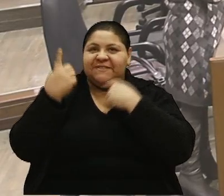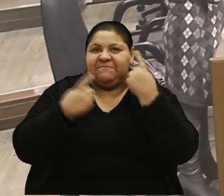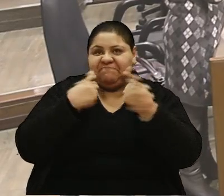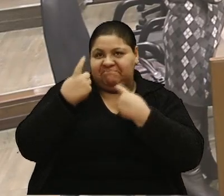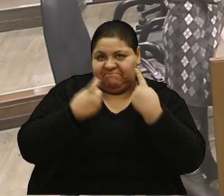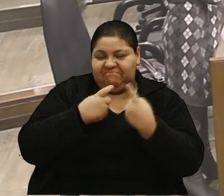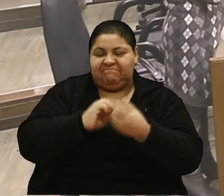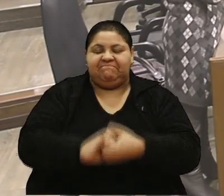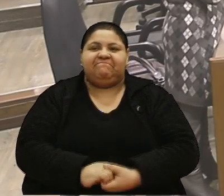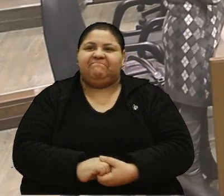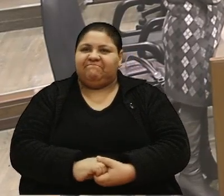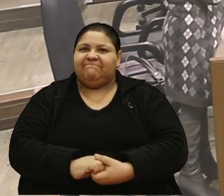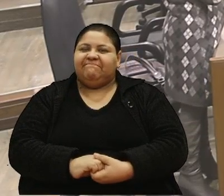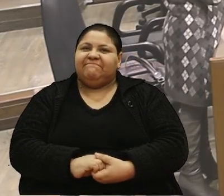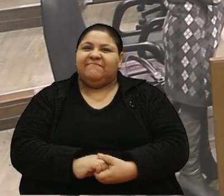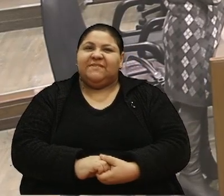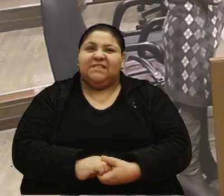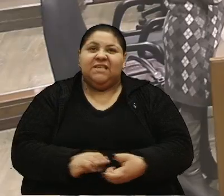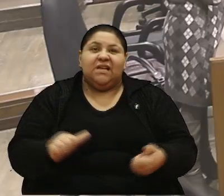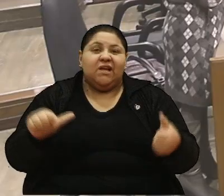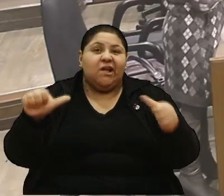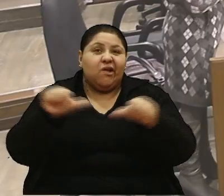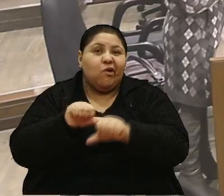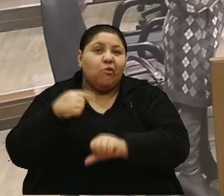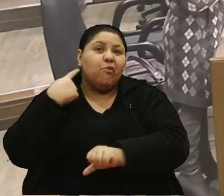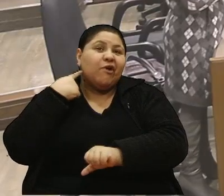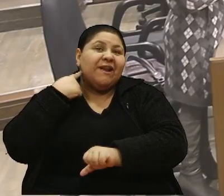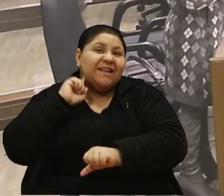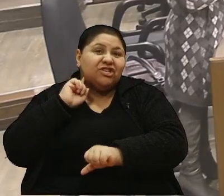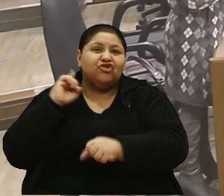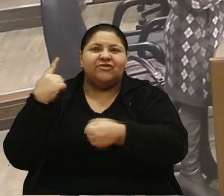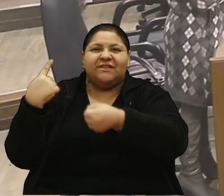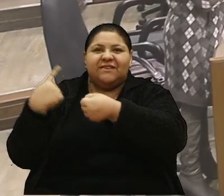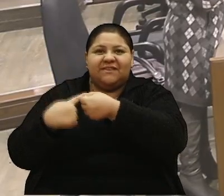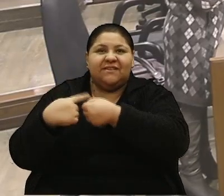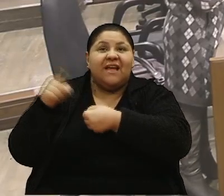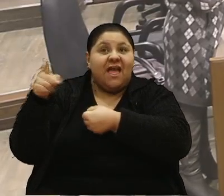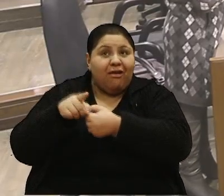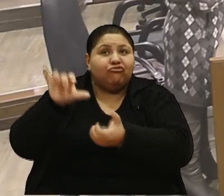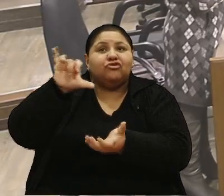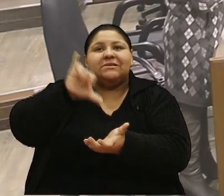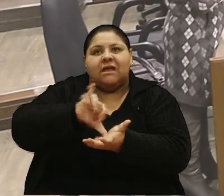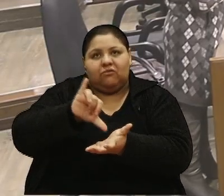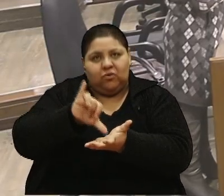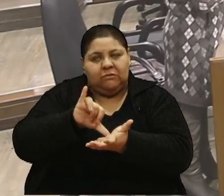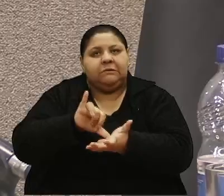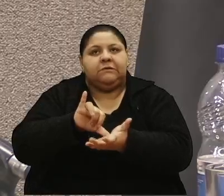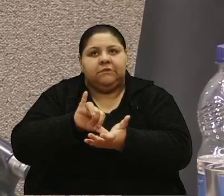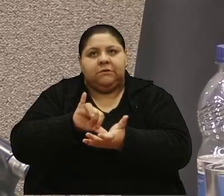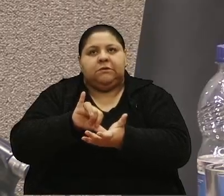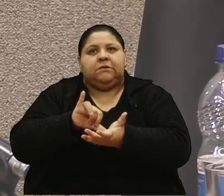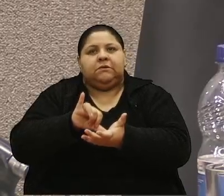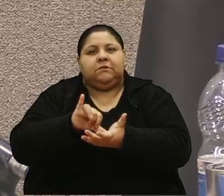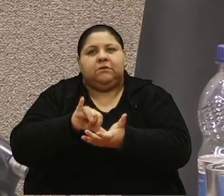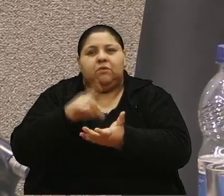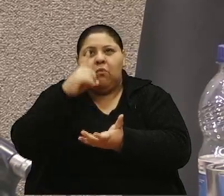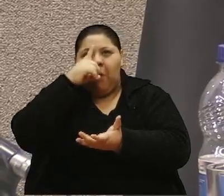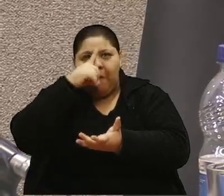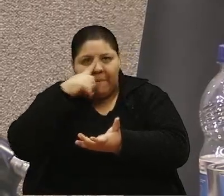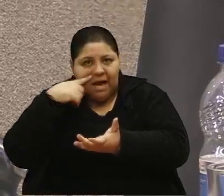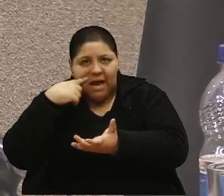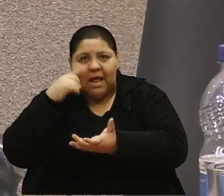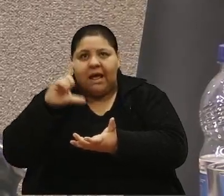muito. O pior lixo da cidade é o do centro, né? O amarelo